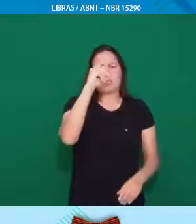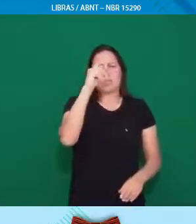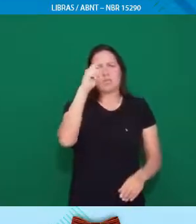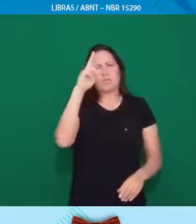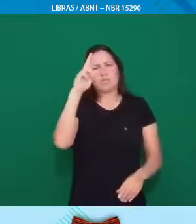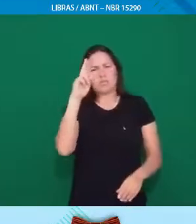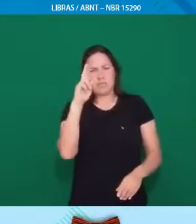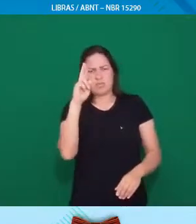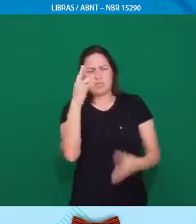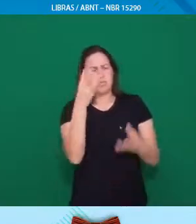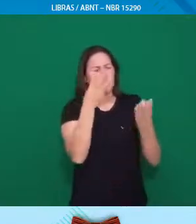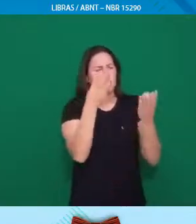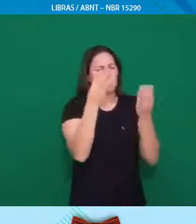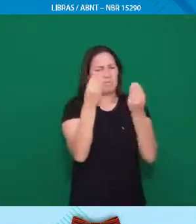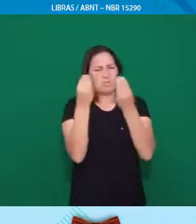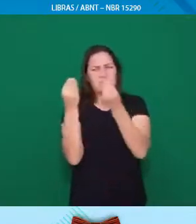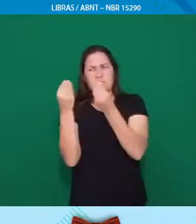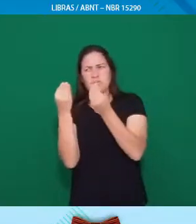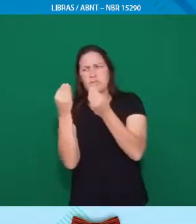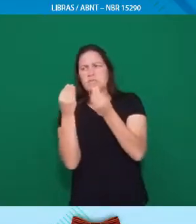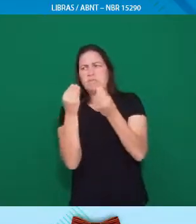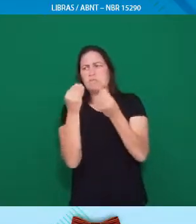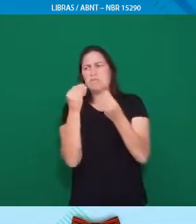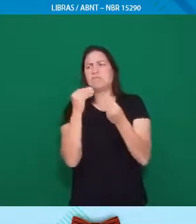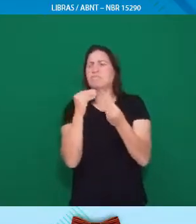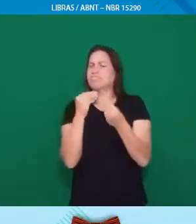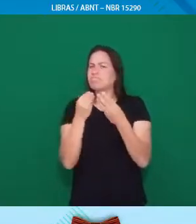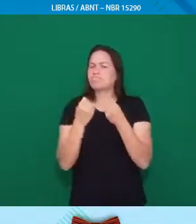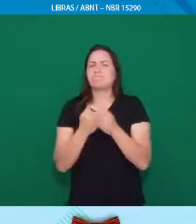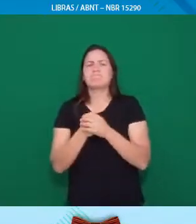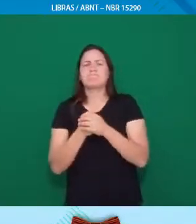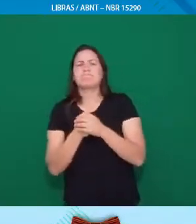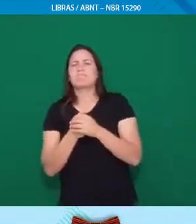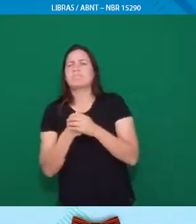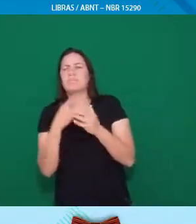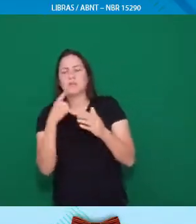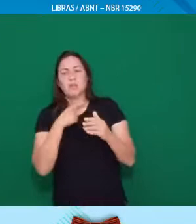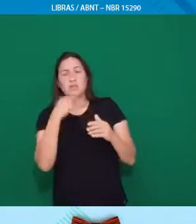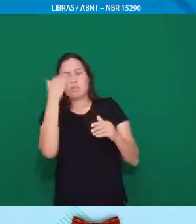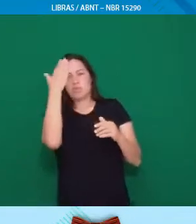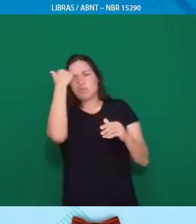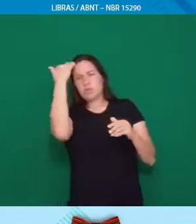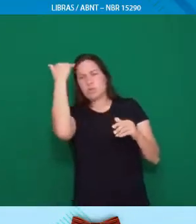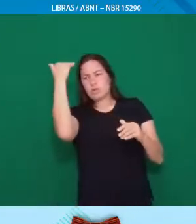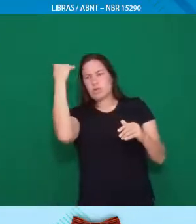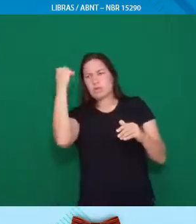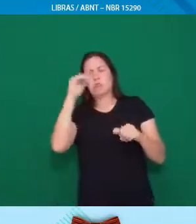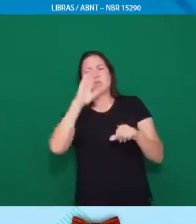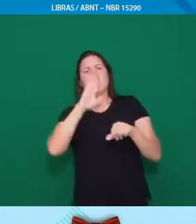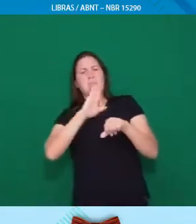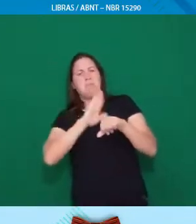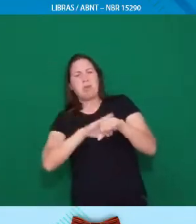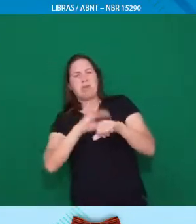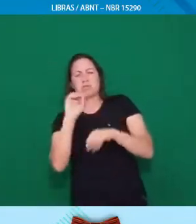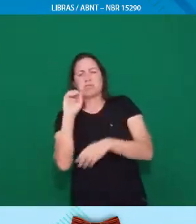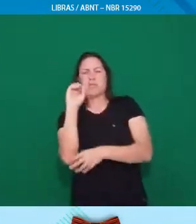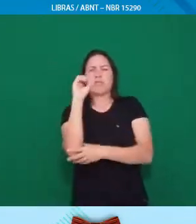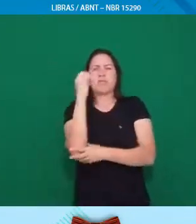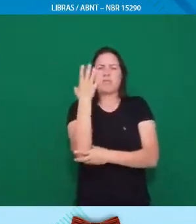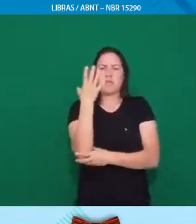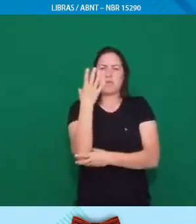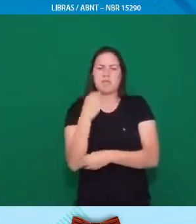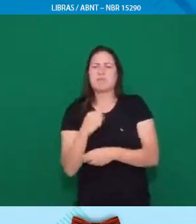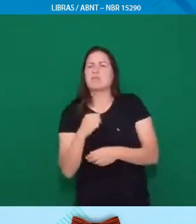maioria das cidades tem uma cooperativa Então cliomb ela tem um pouco o tio nós tivemos sucesso e resolvemos fazer uma